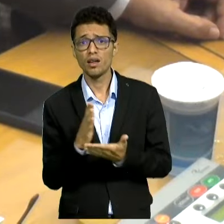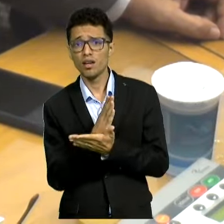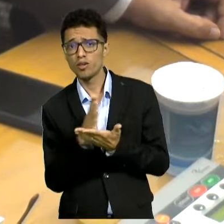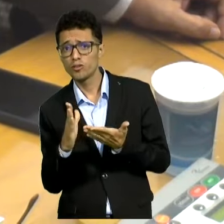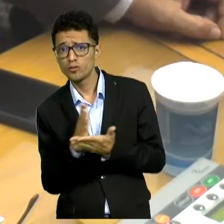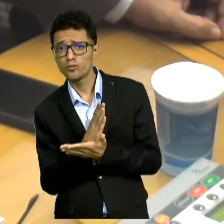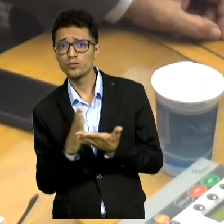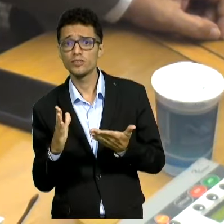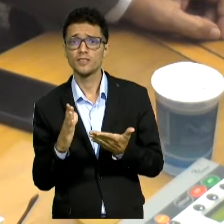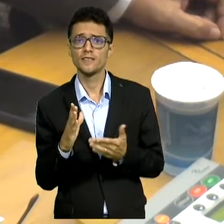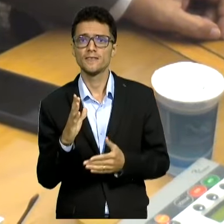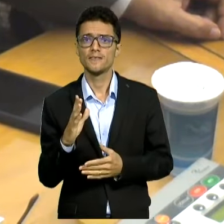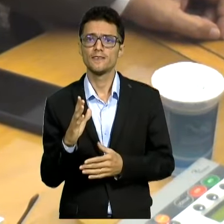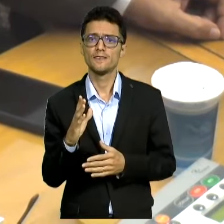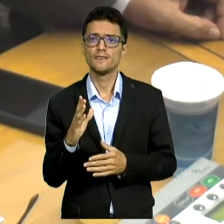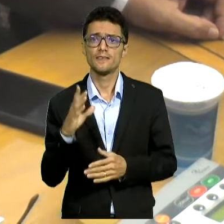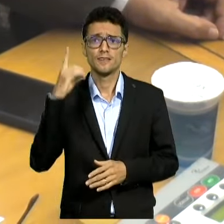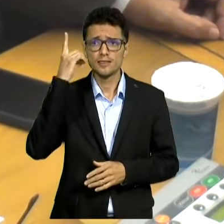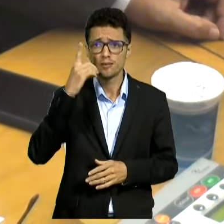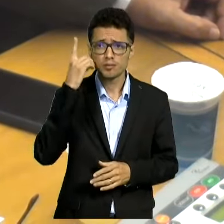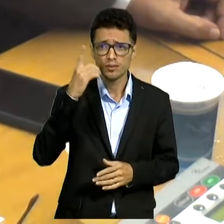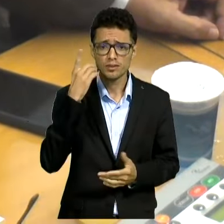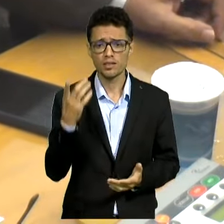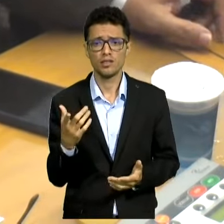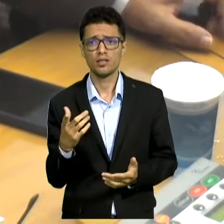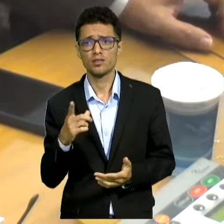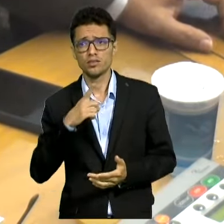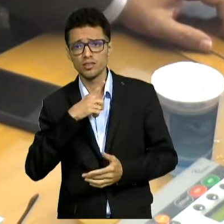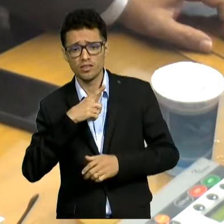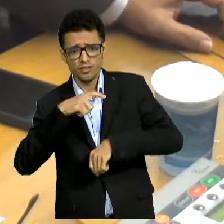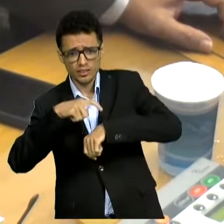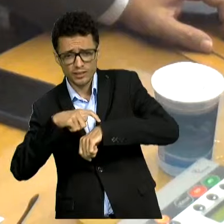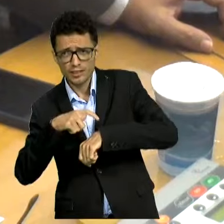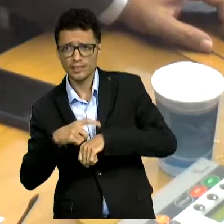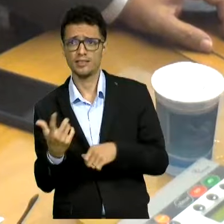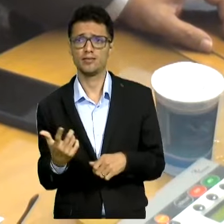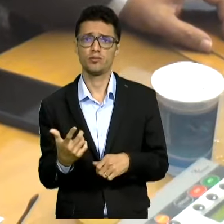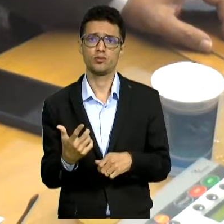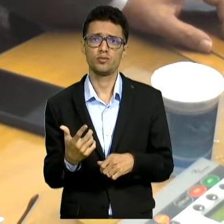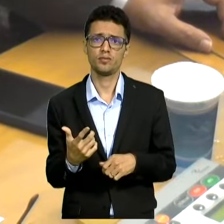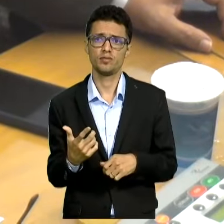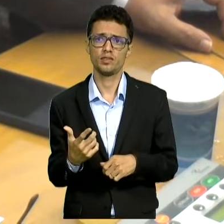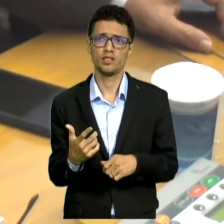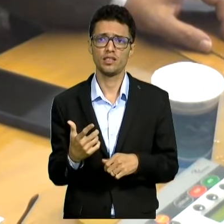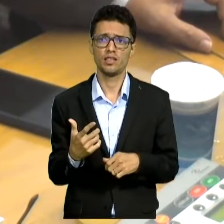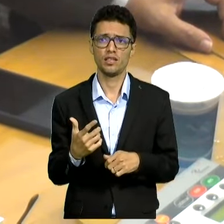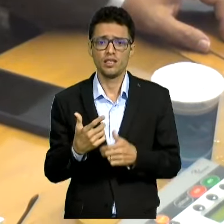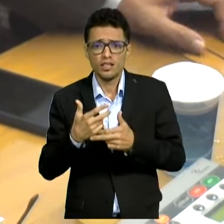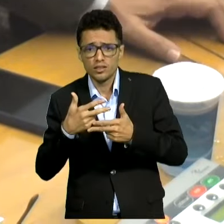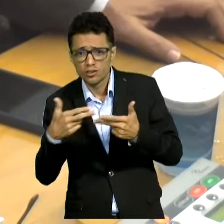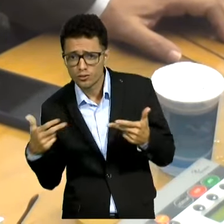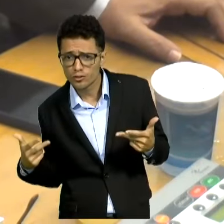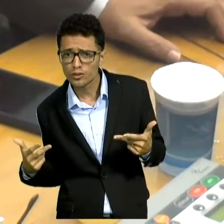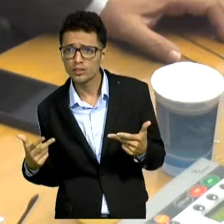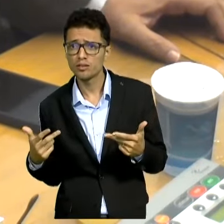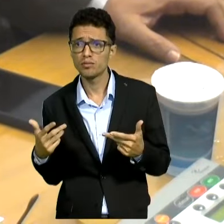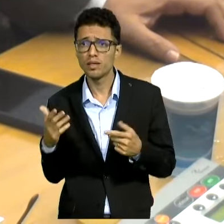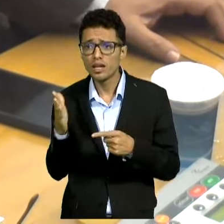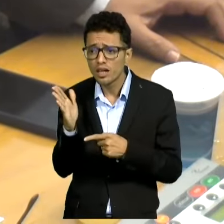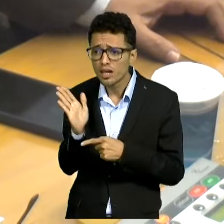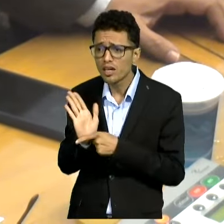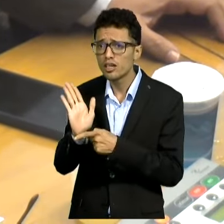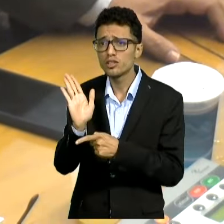tiraram tempo, tiraram sua energia, tiraram seus afazeres, para ajudar na